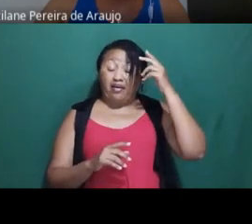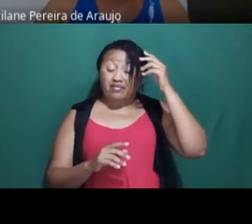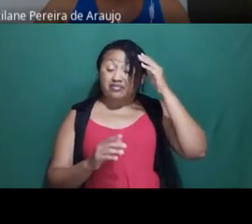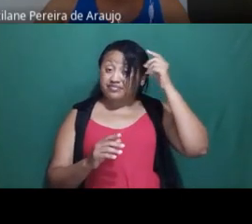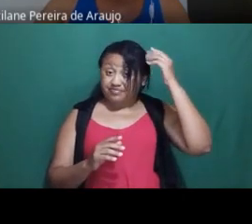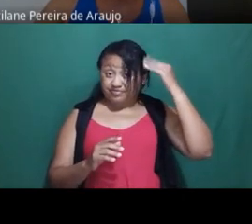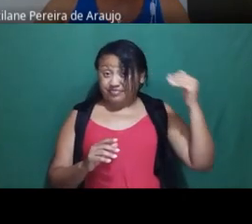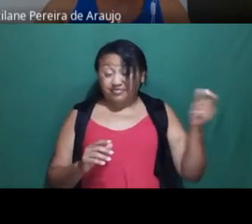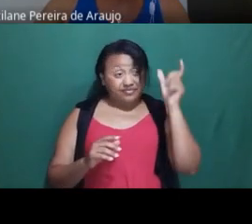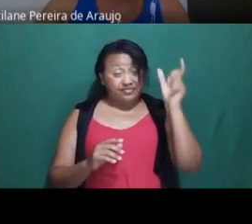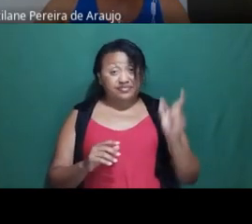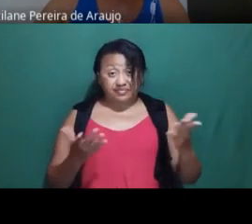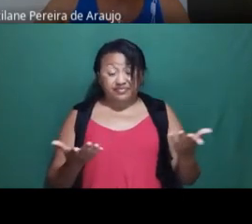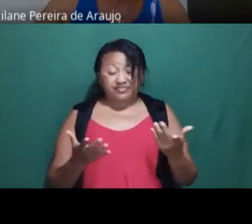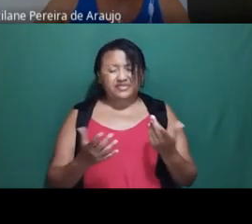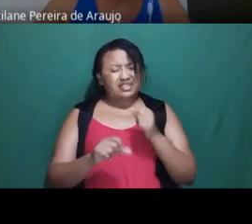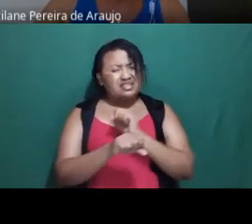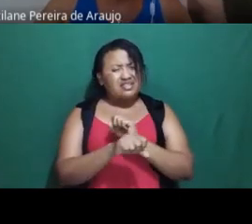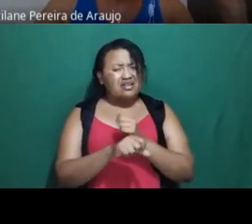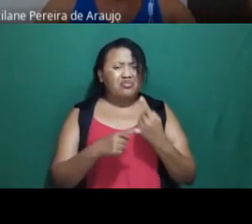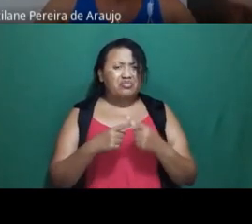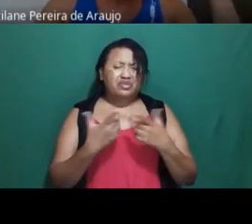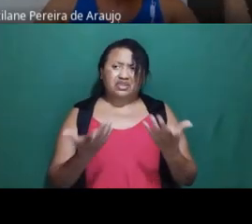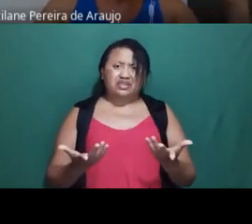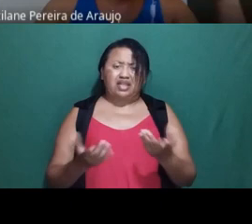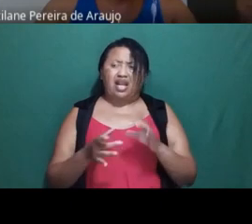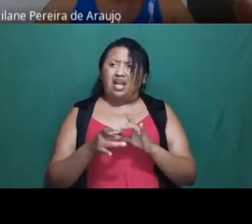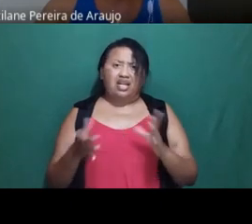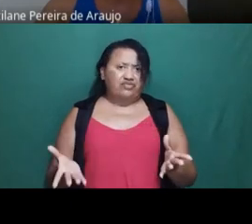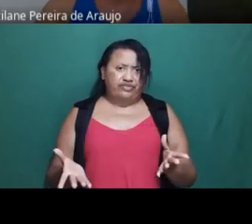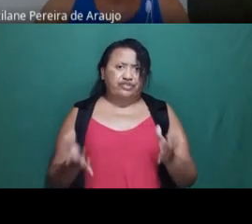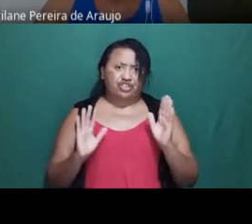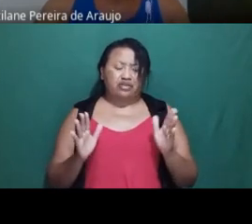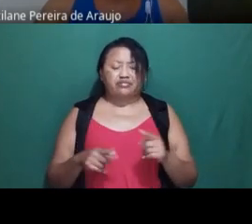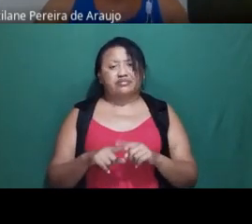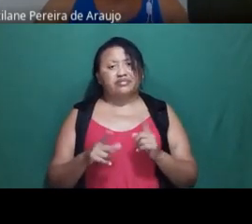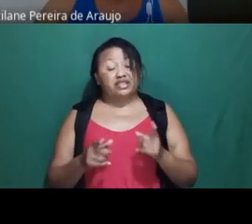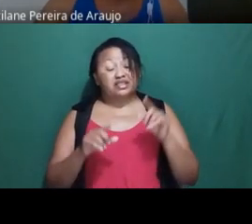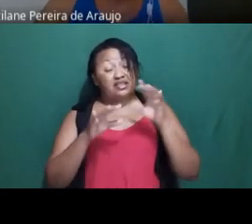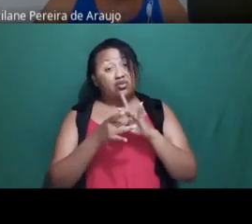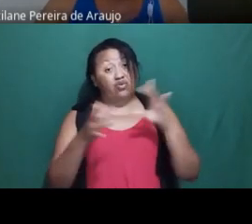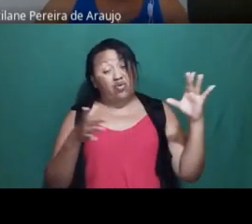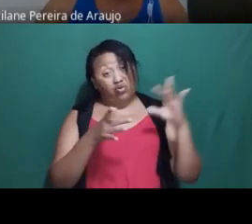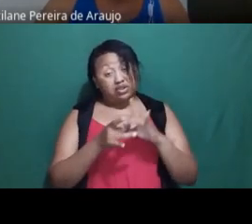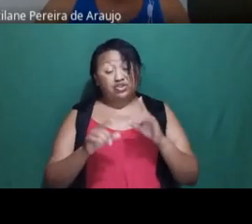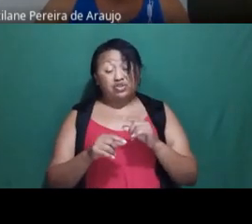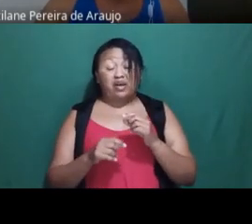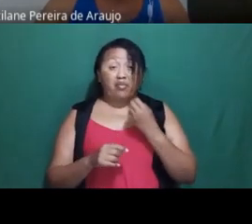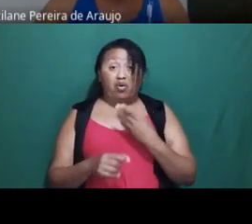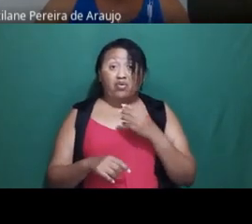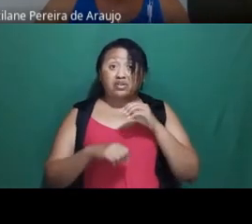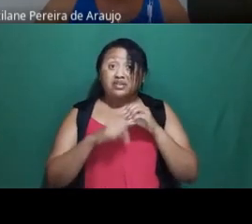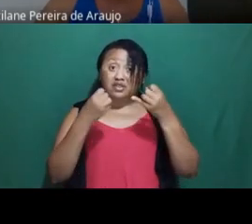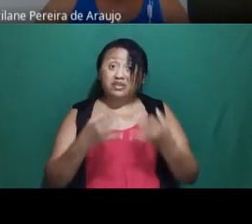vivendo da condição de escrava apesar de estar supostamente forra ou seja livre liberta Nesse contexto Vale ressaltar que